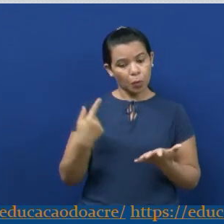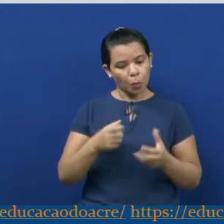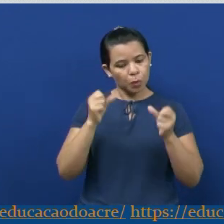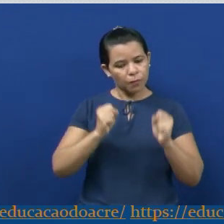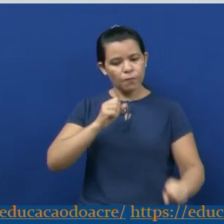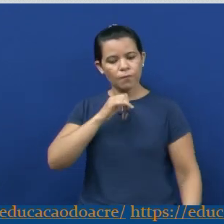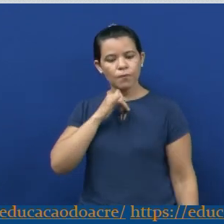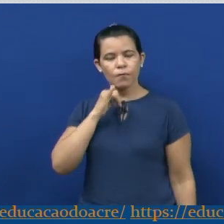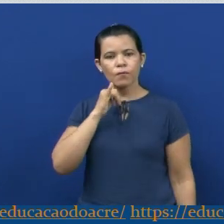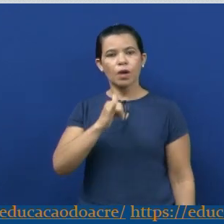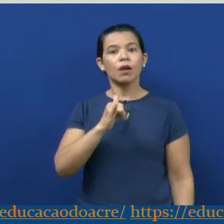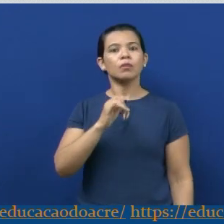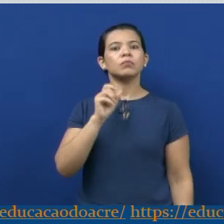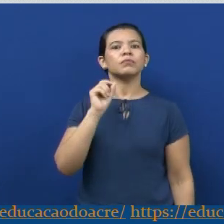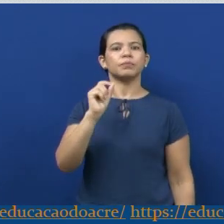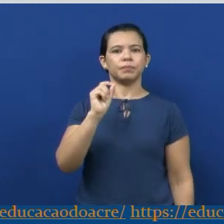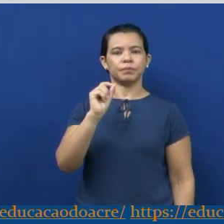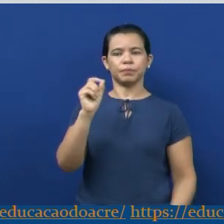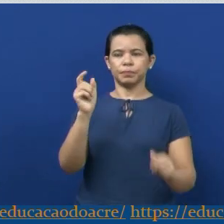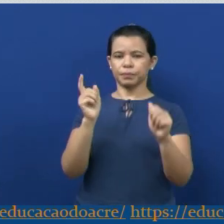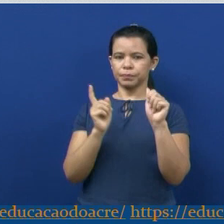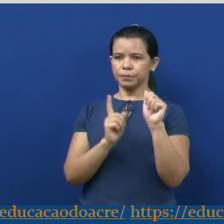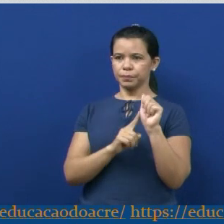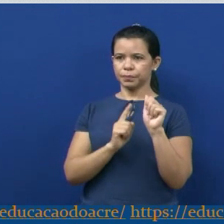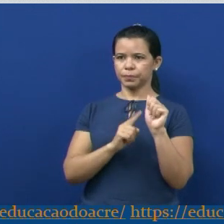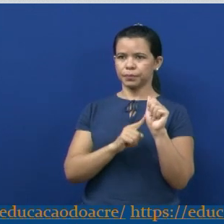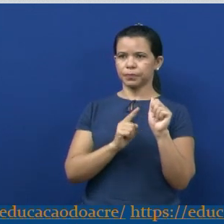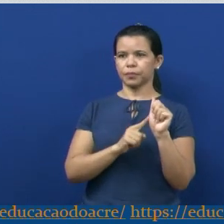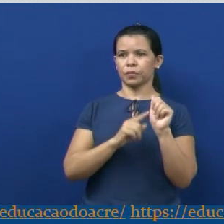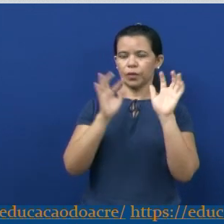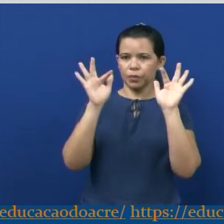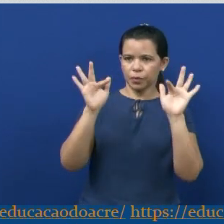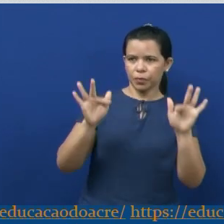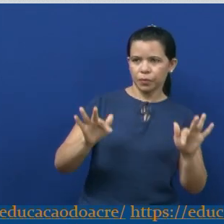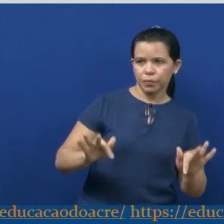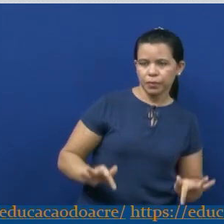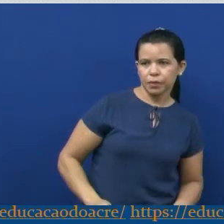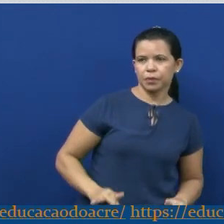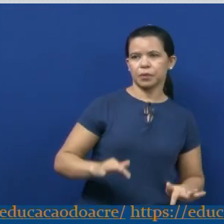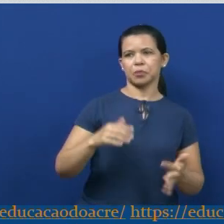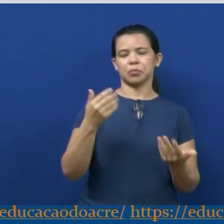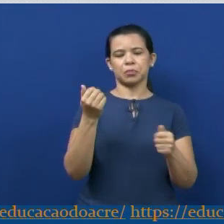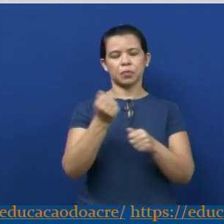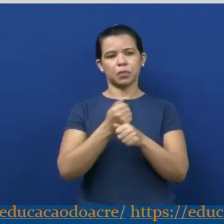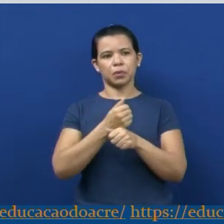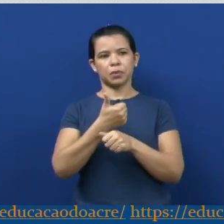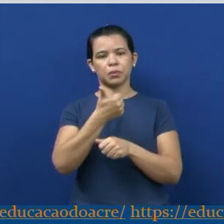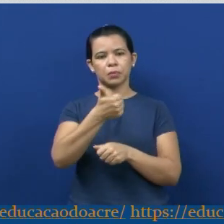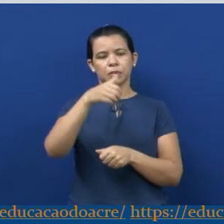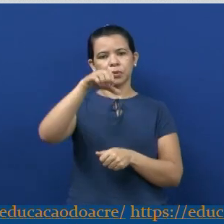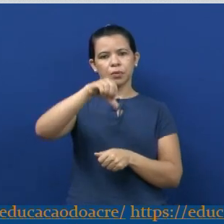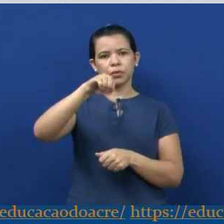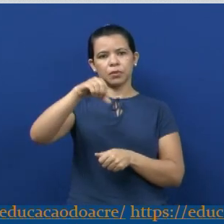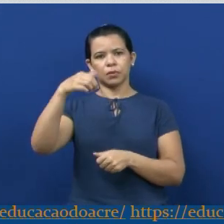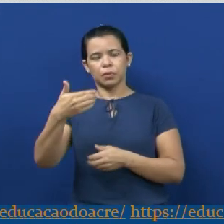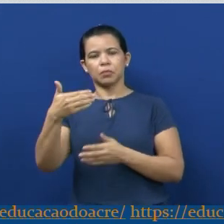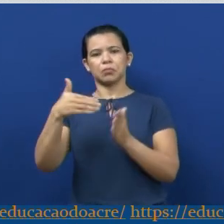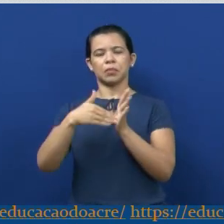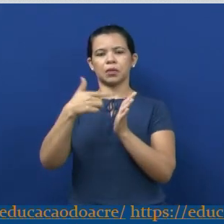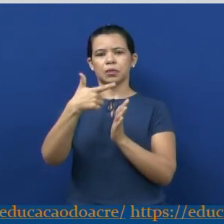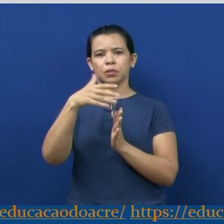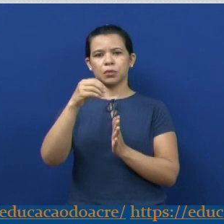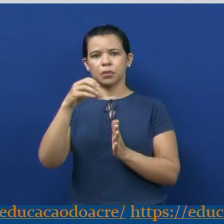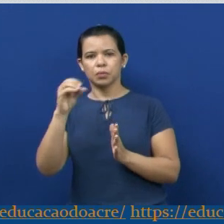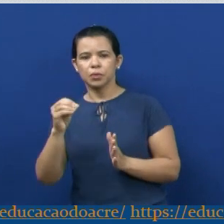que, letra A, o final do milênio 1999-2000 é um fator comum às diferentes